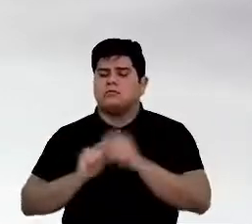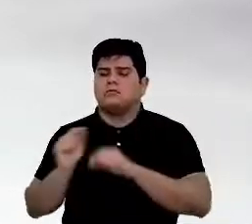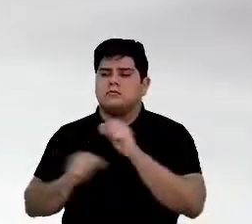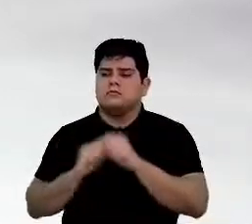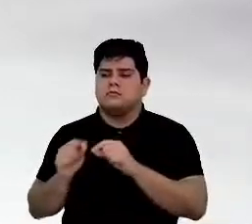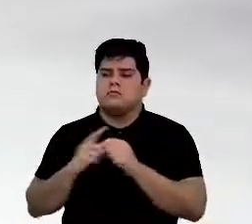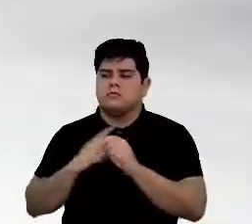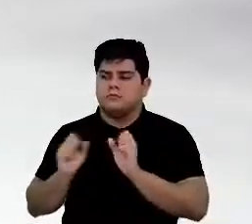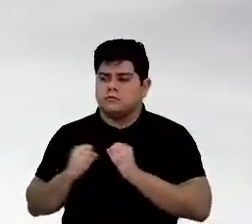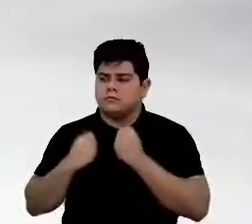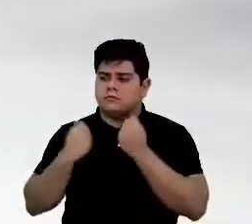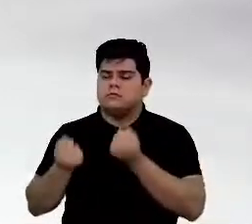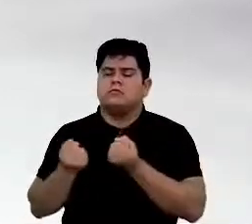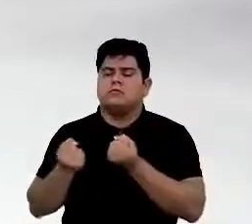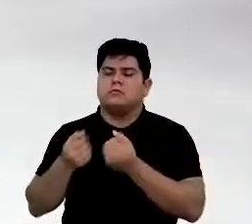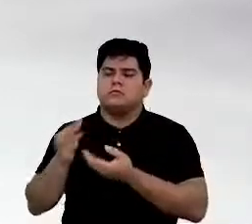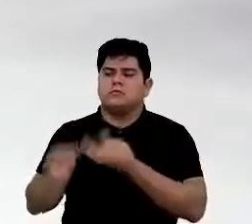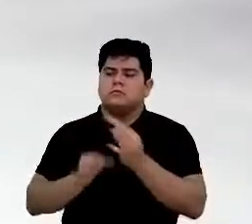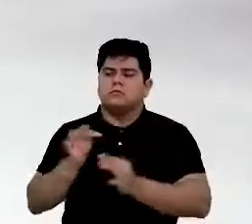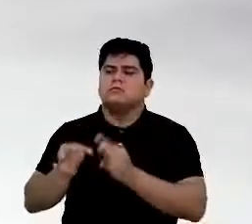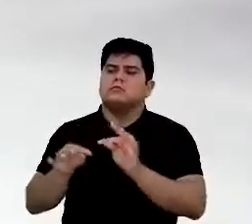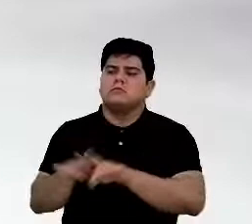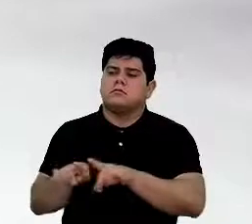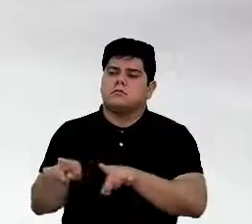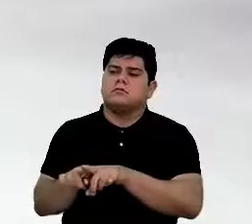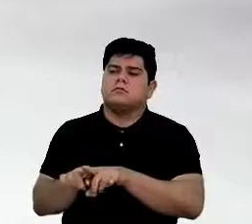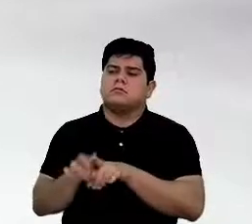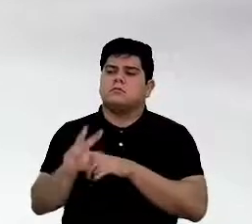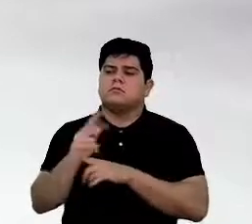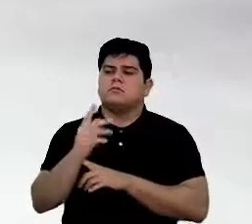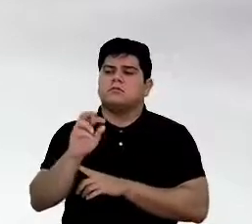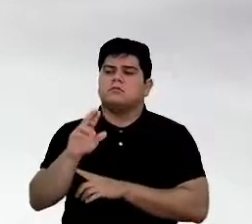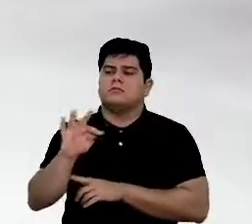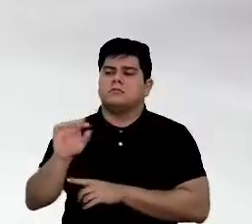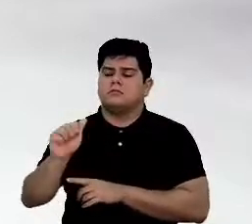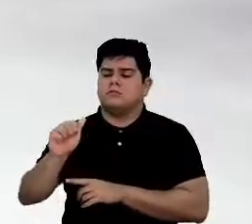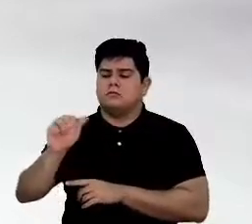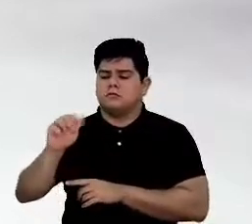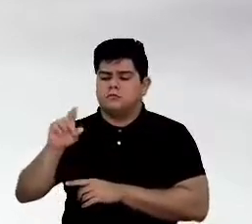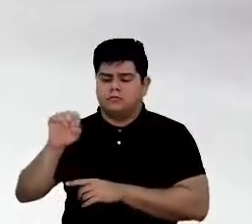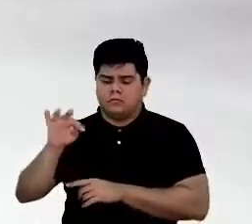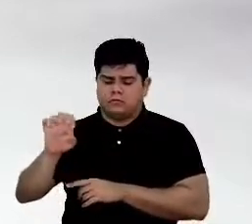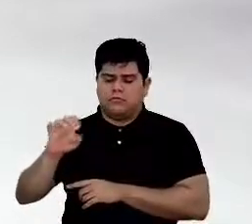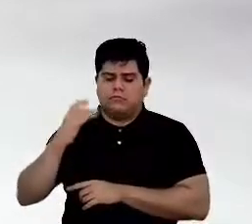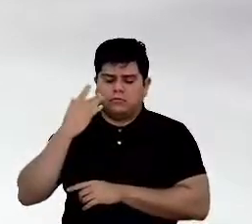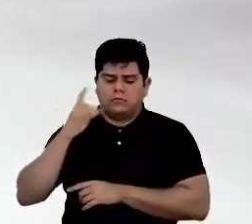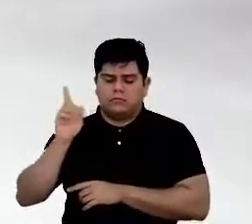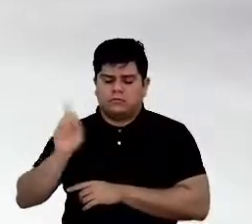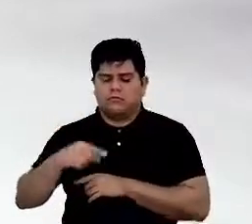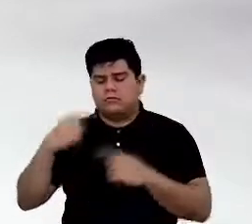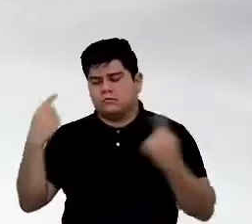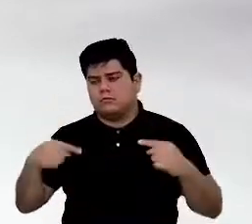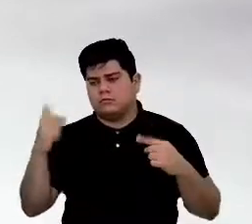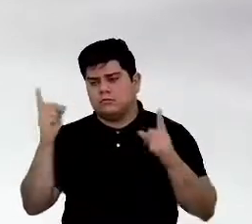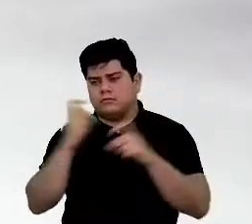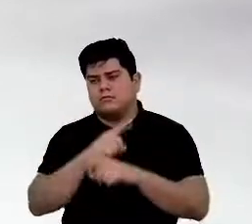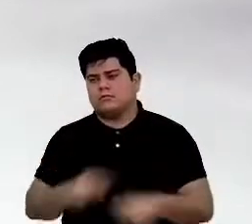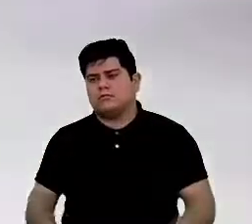próteses dedicadas para tratamento também da aorta ascendente. E isso vai ser, eu acho, também um grande desafio.